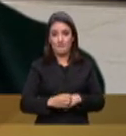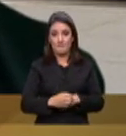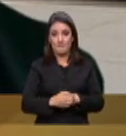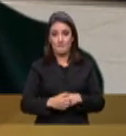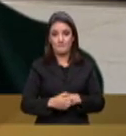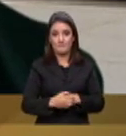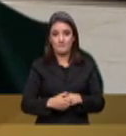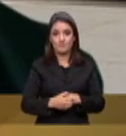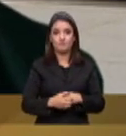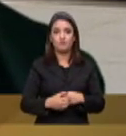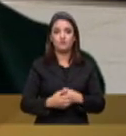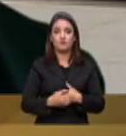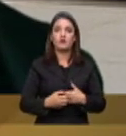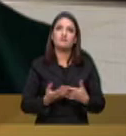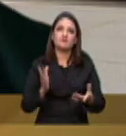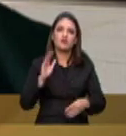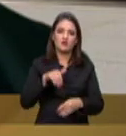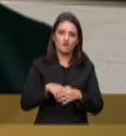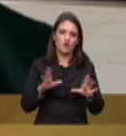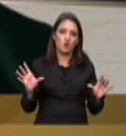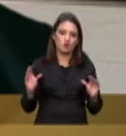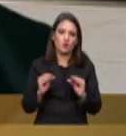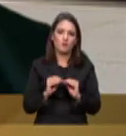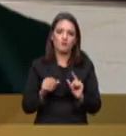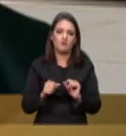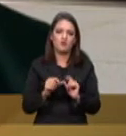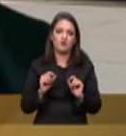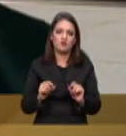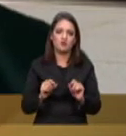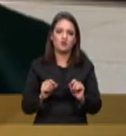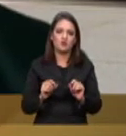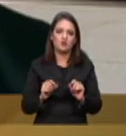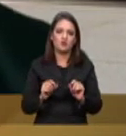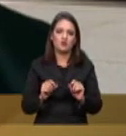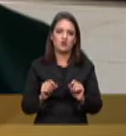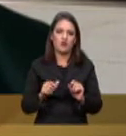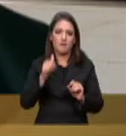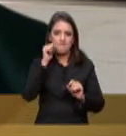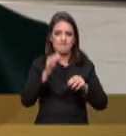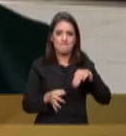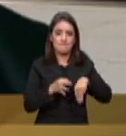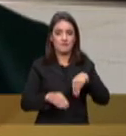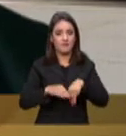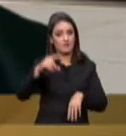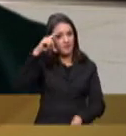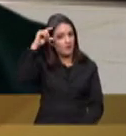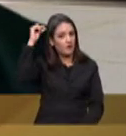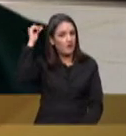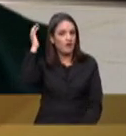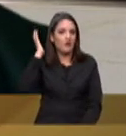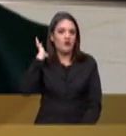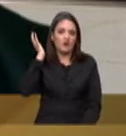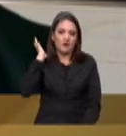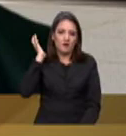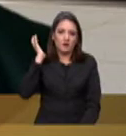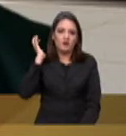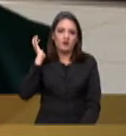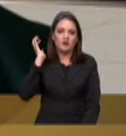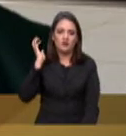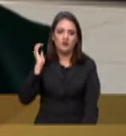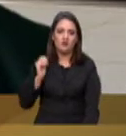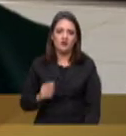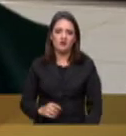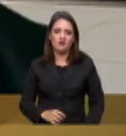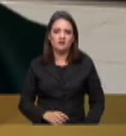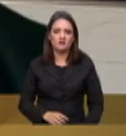síntese de voto objetiva que o fez a eminente ministra Rosa Weber, que foi a última a votar na